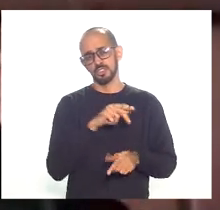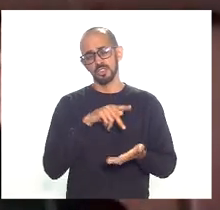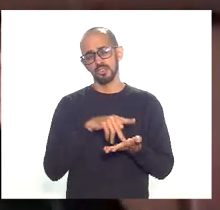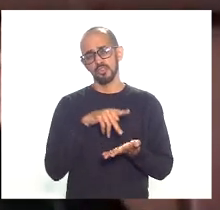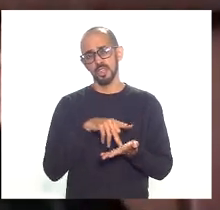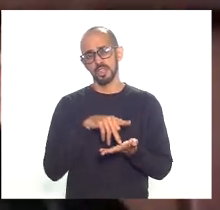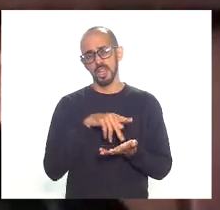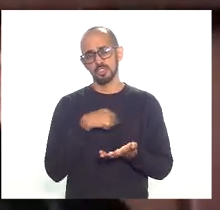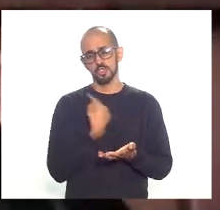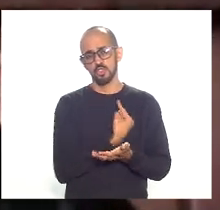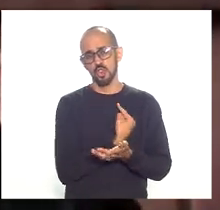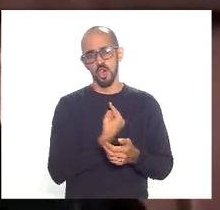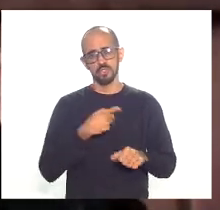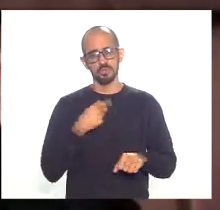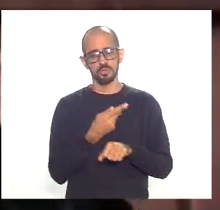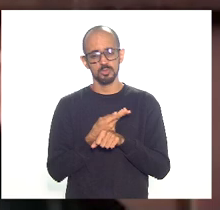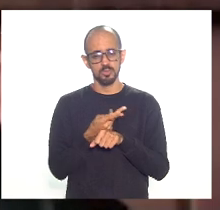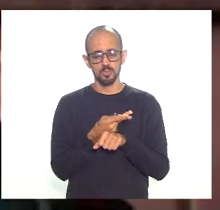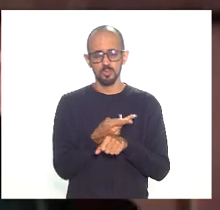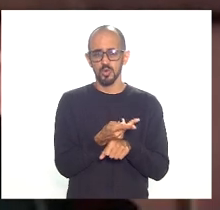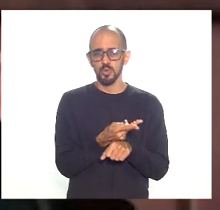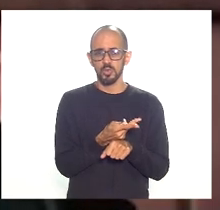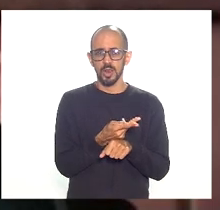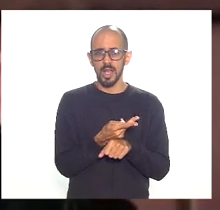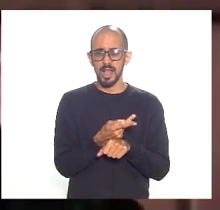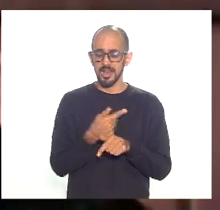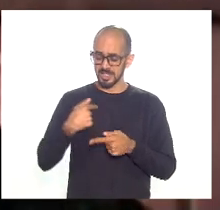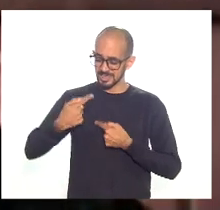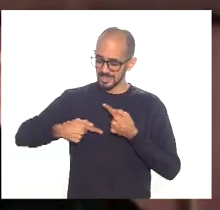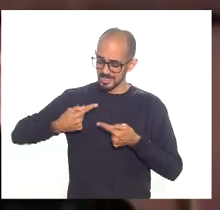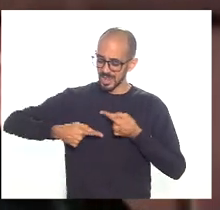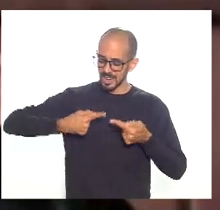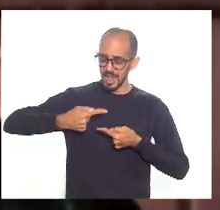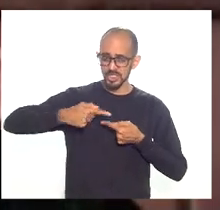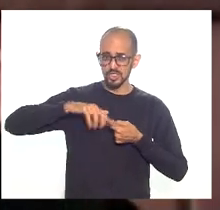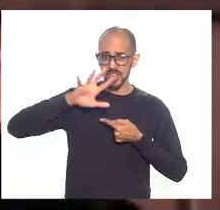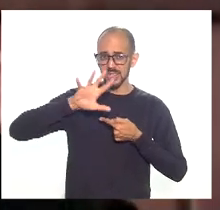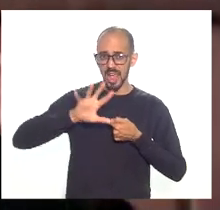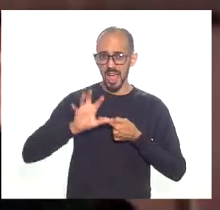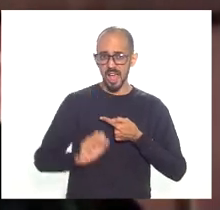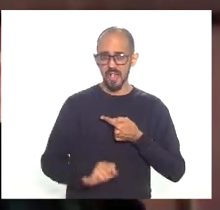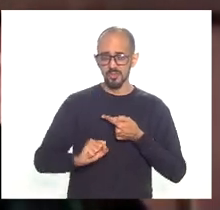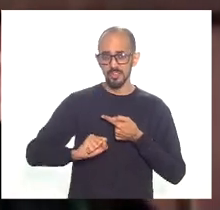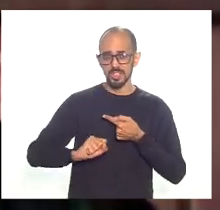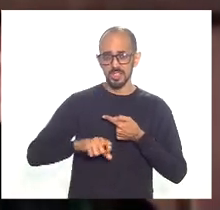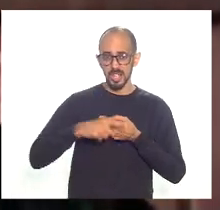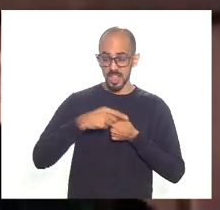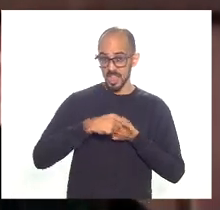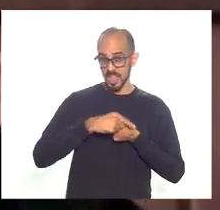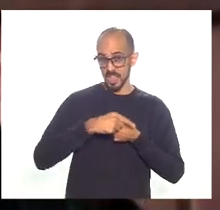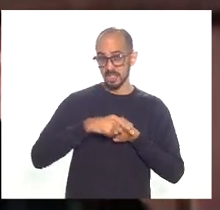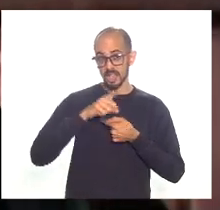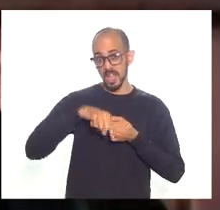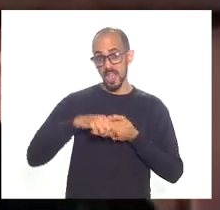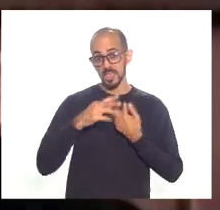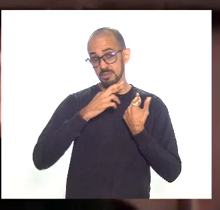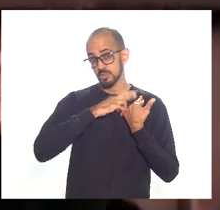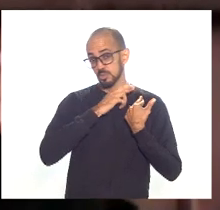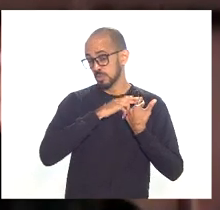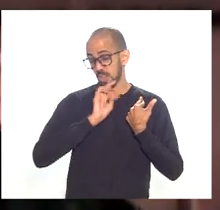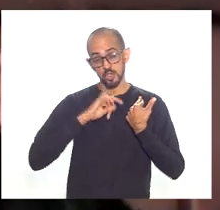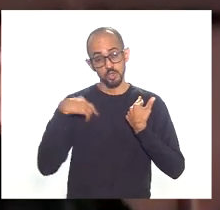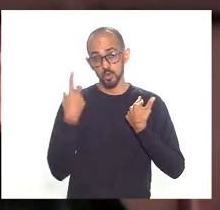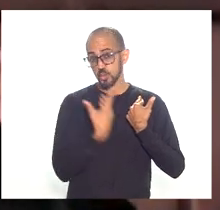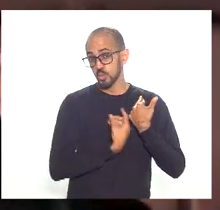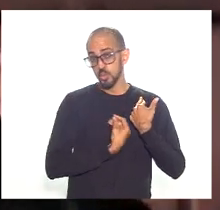vai buscar na ancestralidade africana a relação da comunidade. Uma criança é responsabilidade de toda